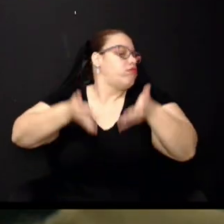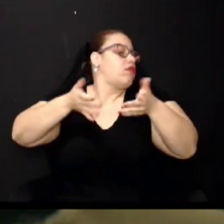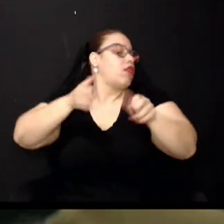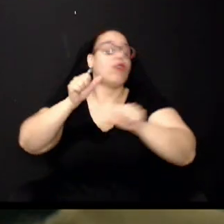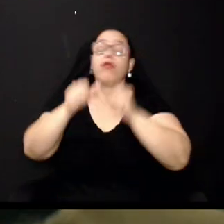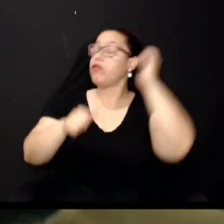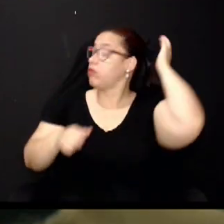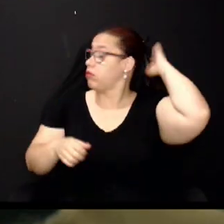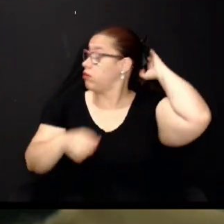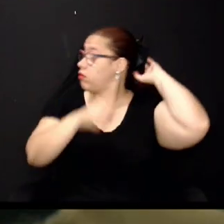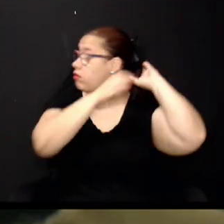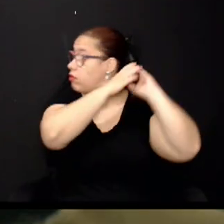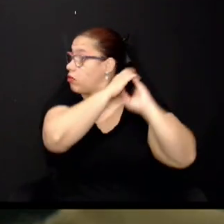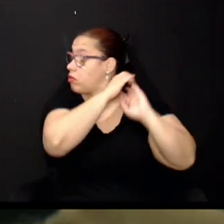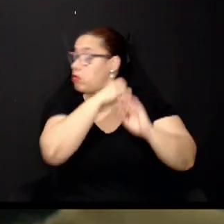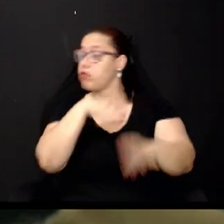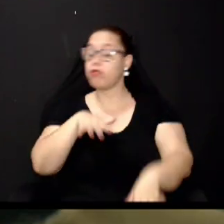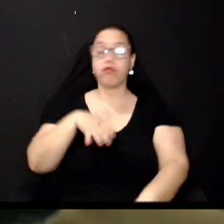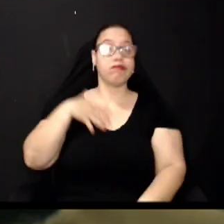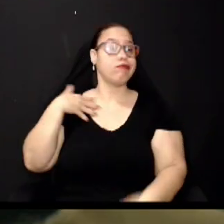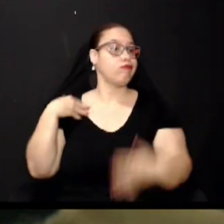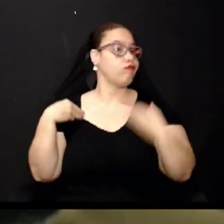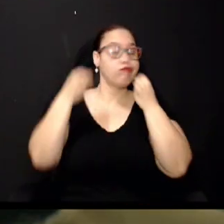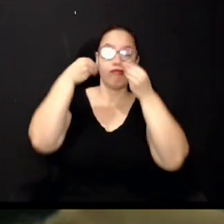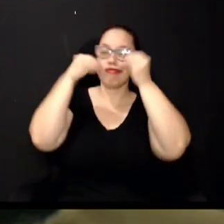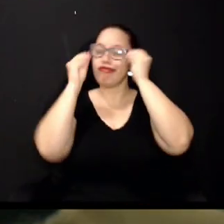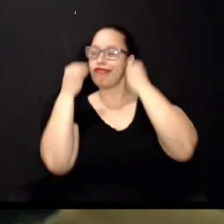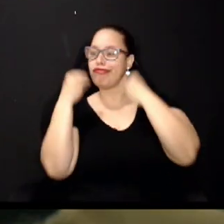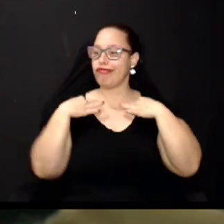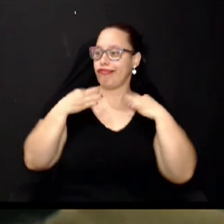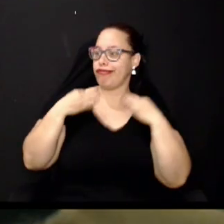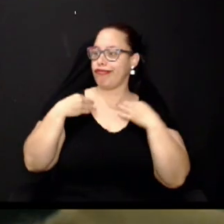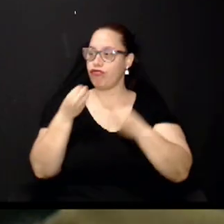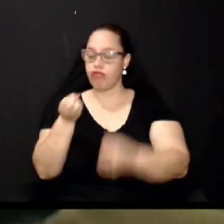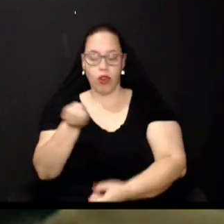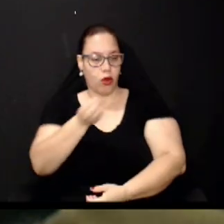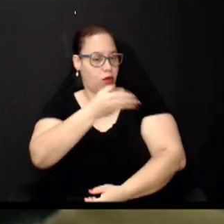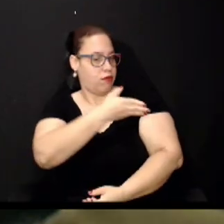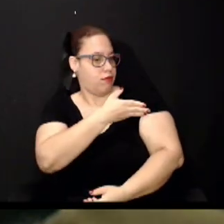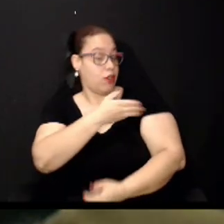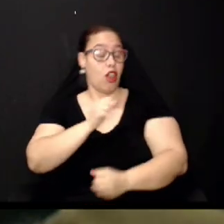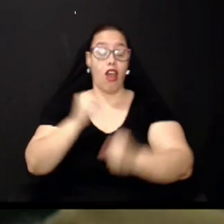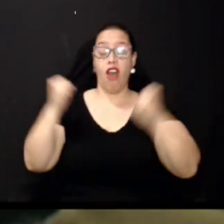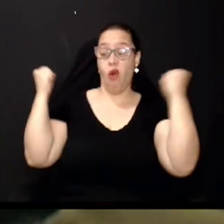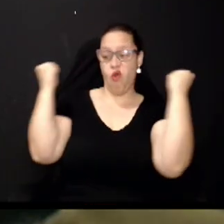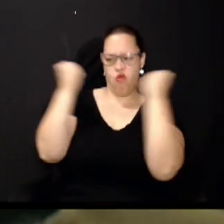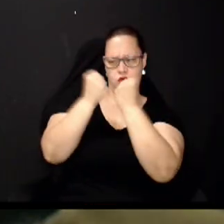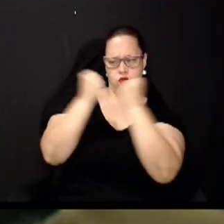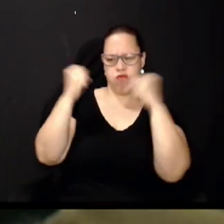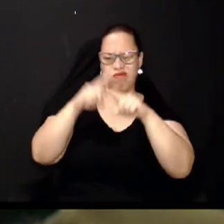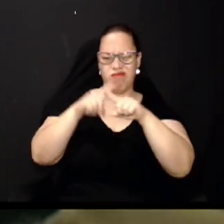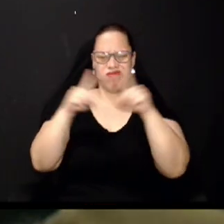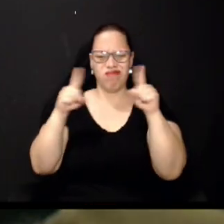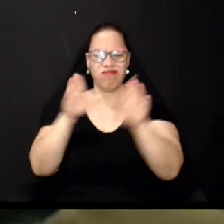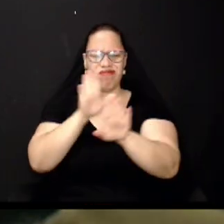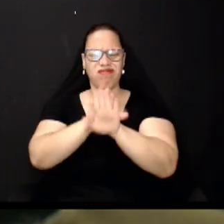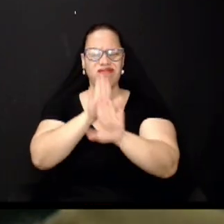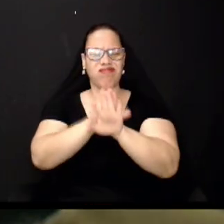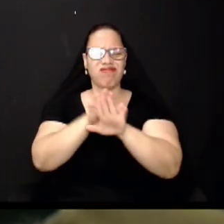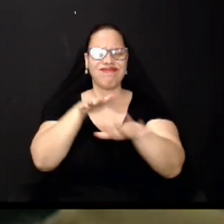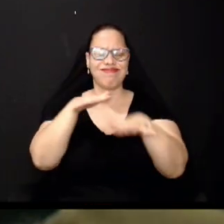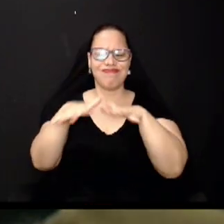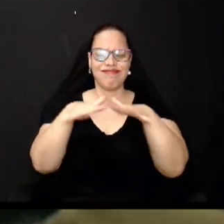a retomada do autocuidado, roupas novas, maquiagem, volta para a academia. Mas por trás desse movimento tem algo bem maior